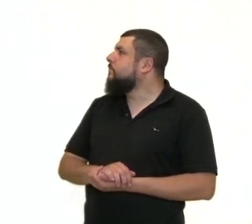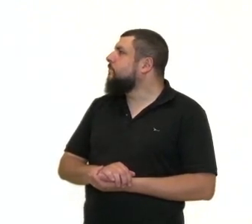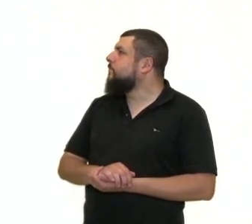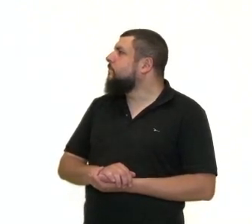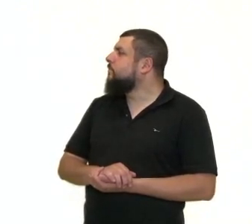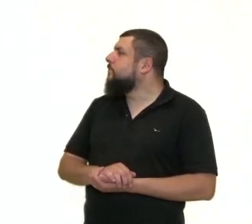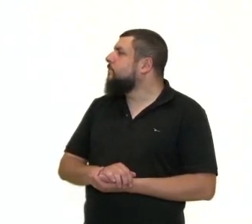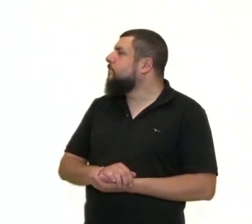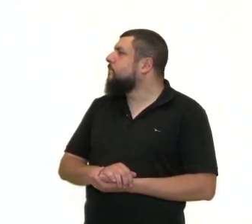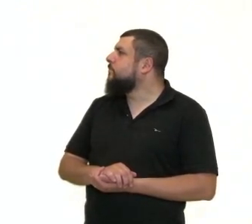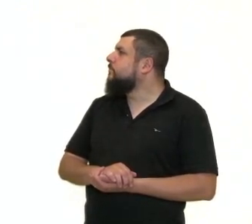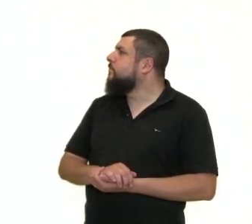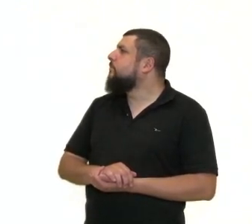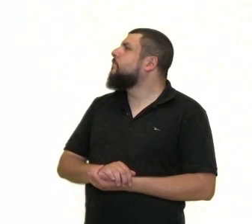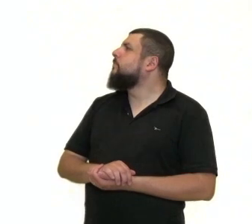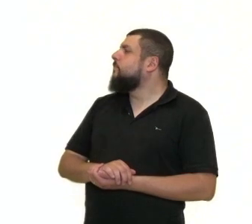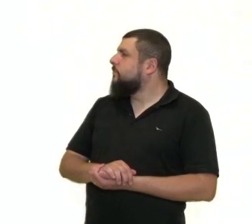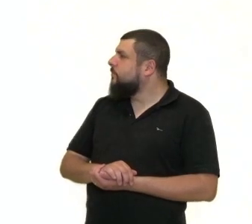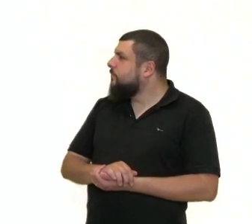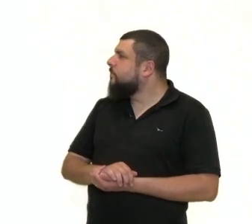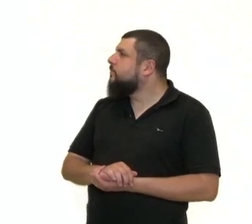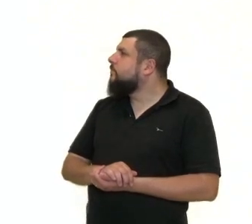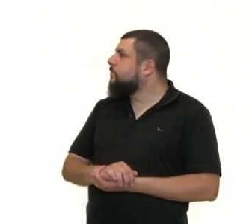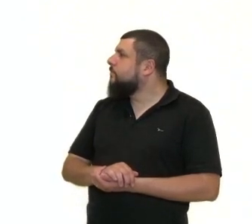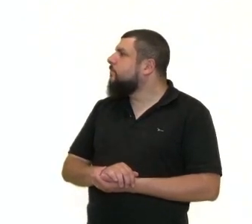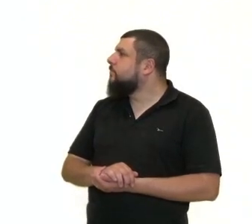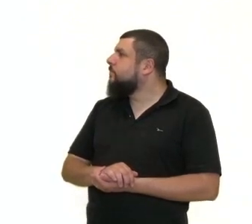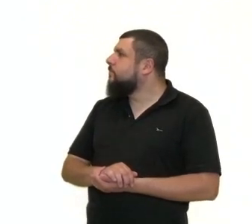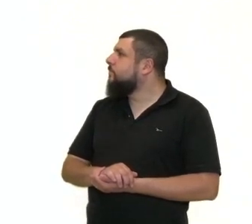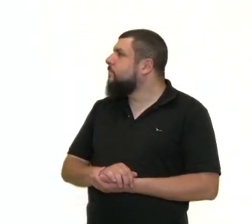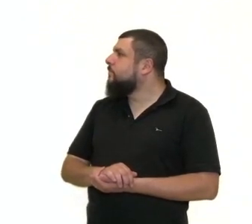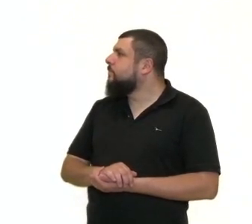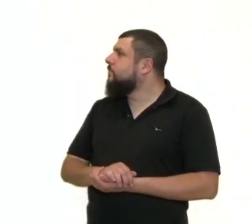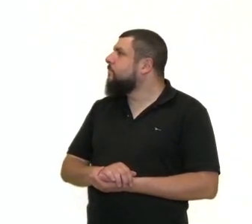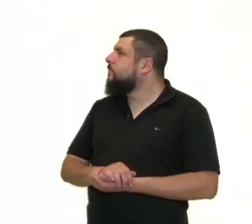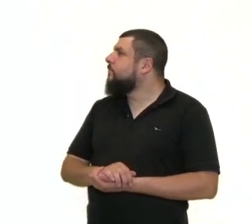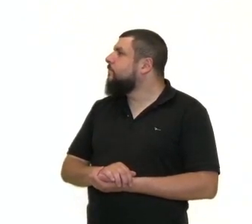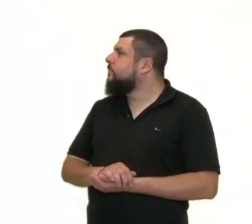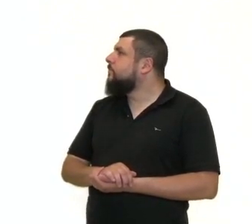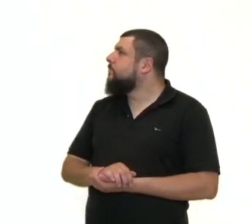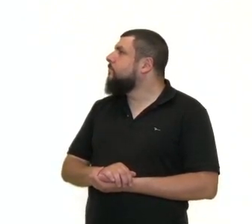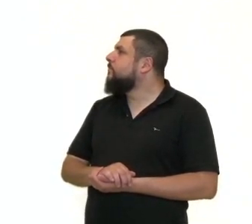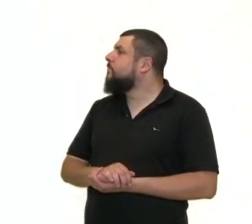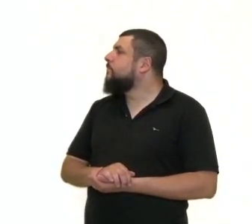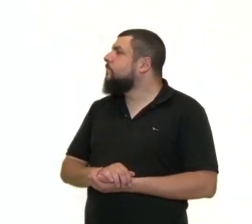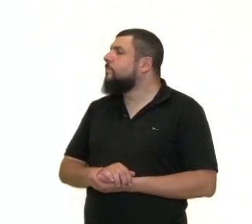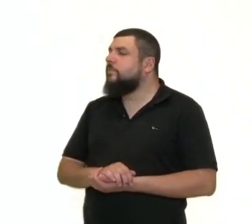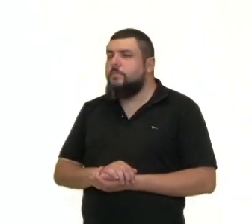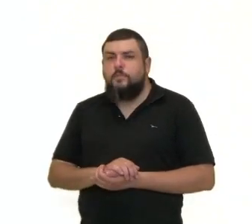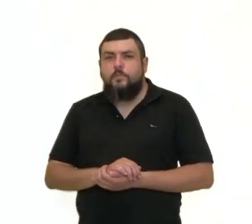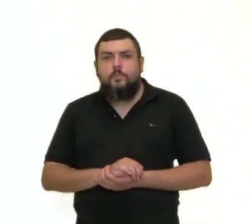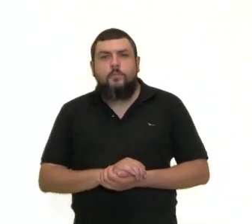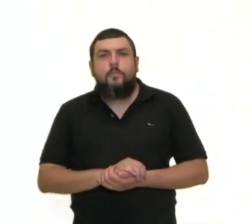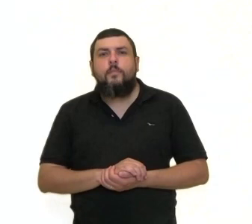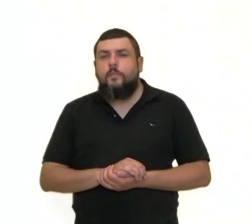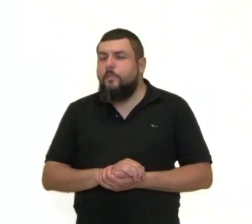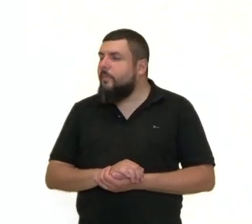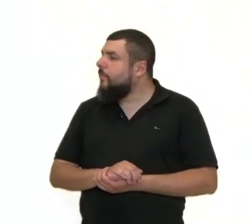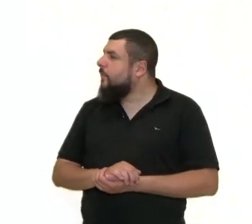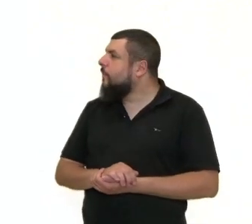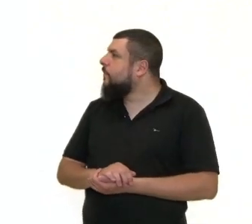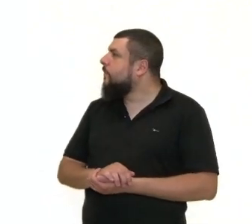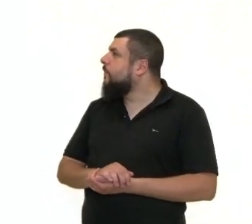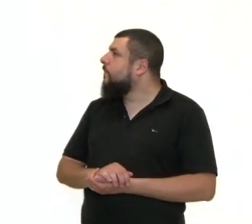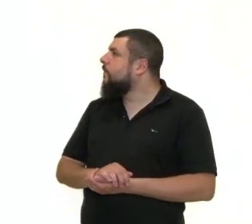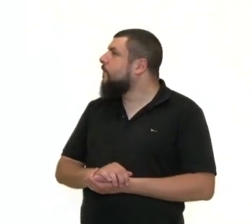não poderá ser solicitado ao usuário que repita sua demanda, ou seja, seu atendimento. Assim,